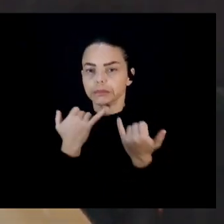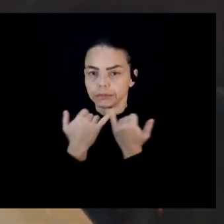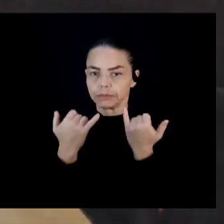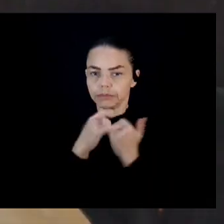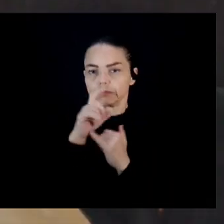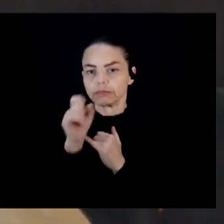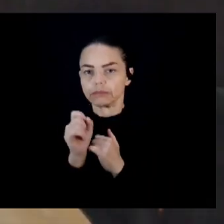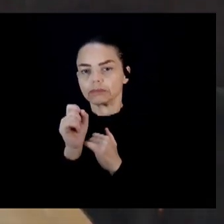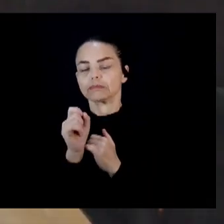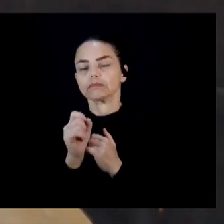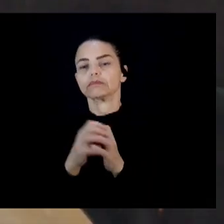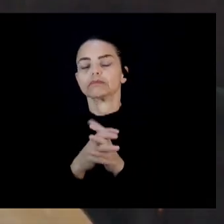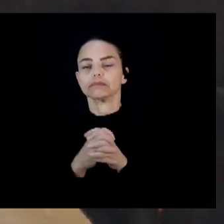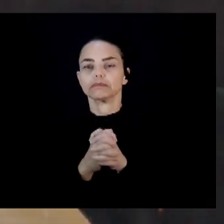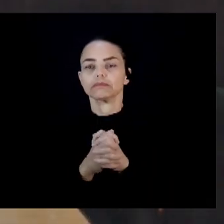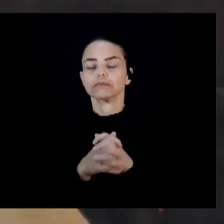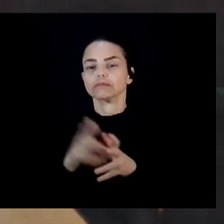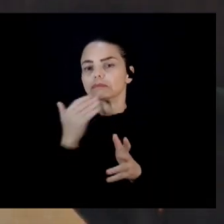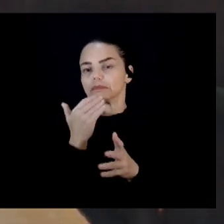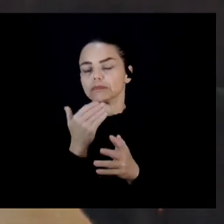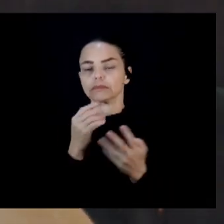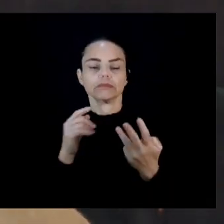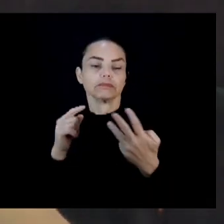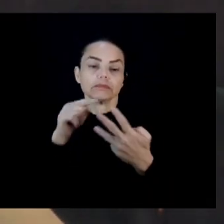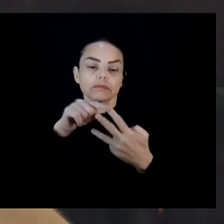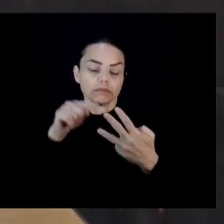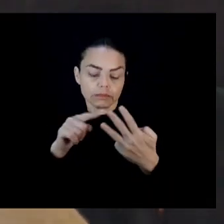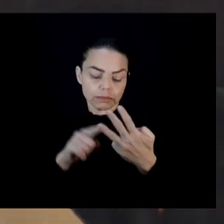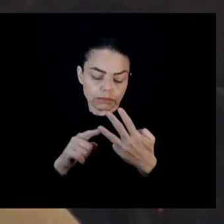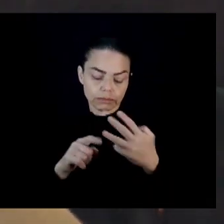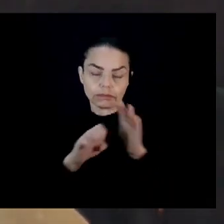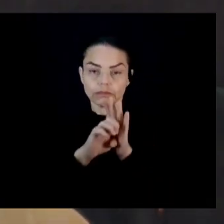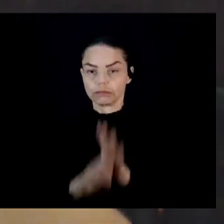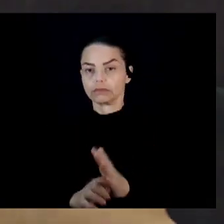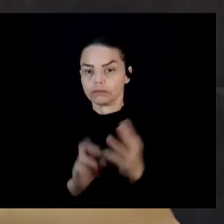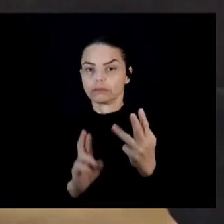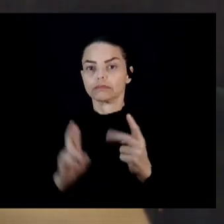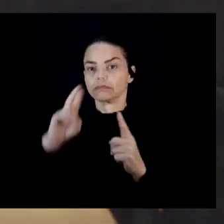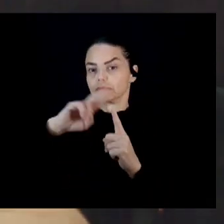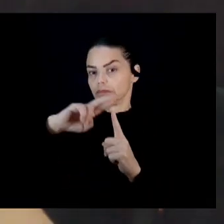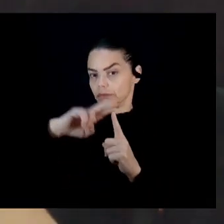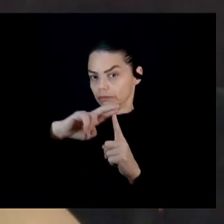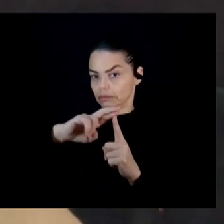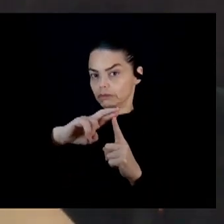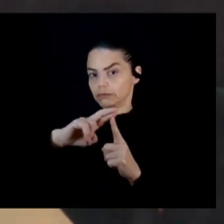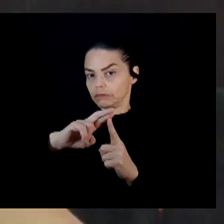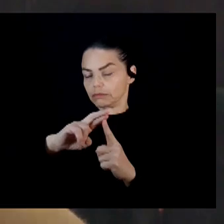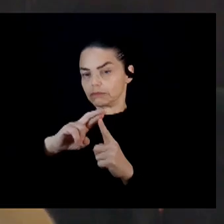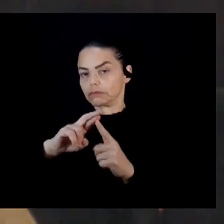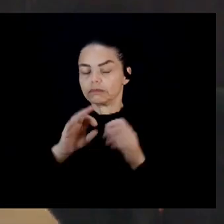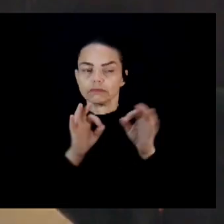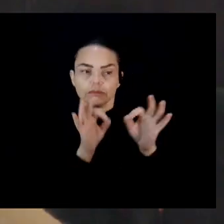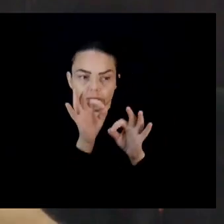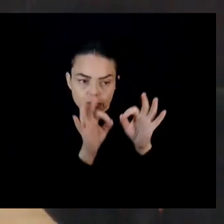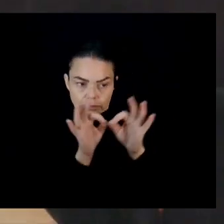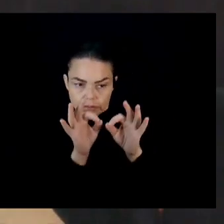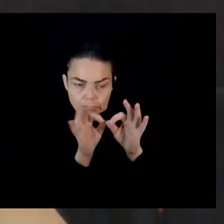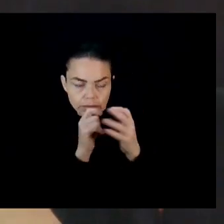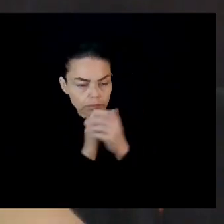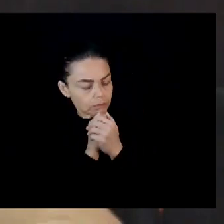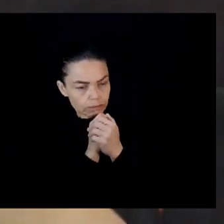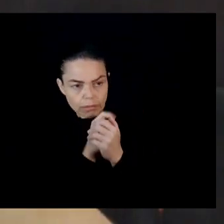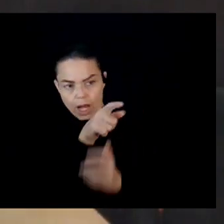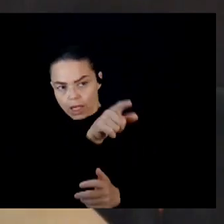aí eu peço para ela pegar 3 referências, mas assim, sempre lembrando que ela vai modelar aquilo, ela não vai